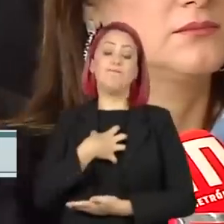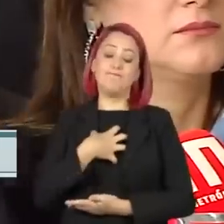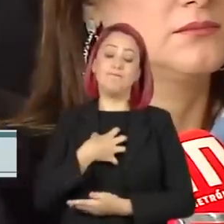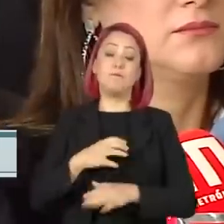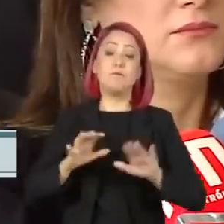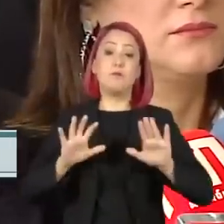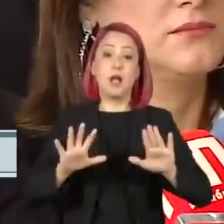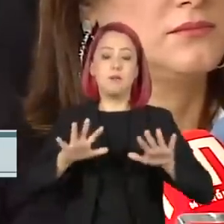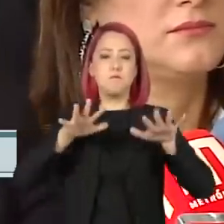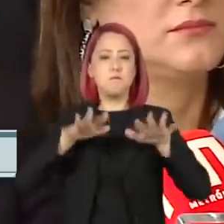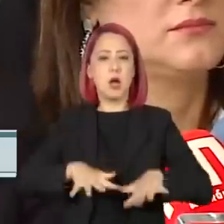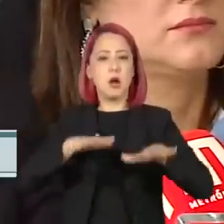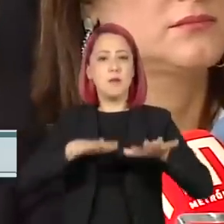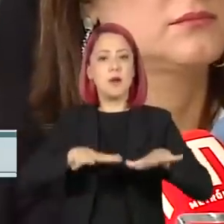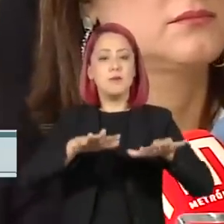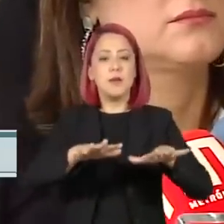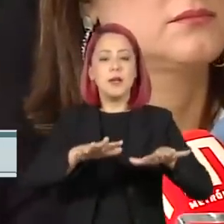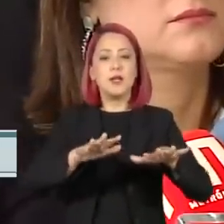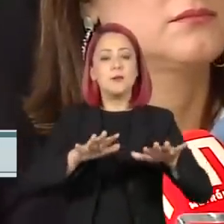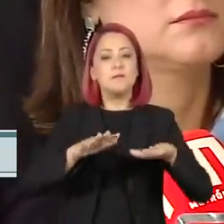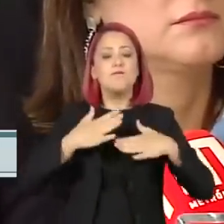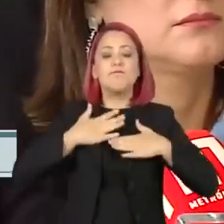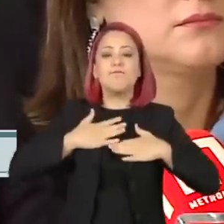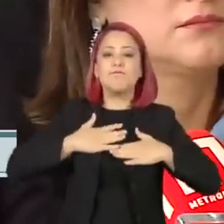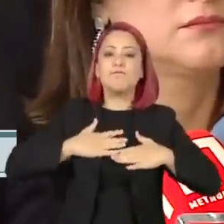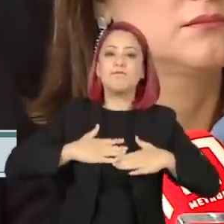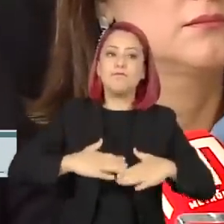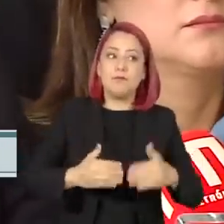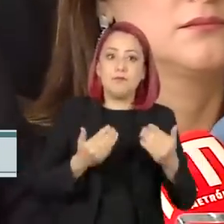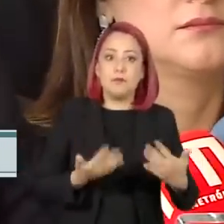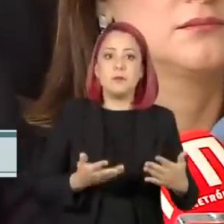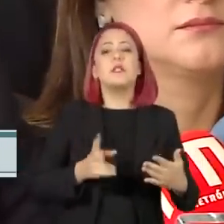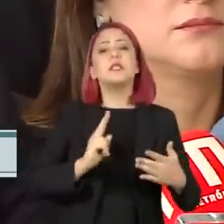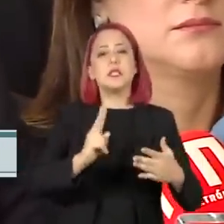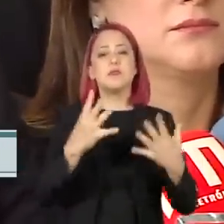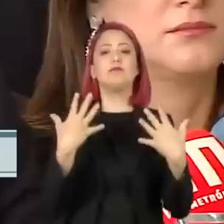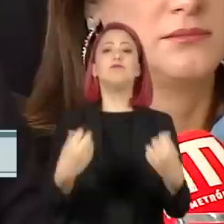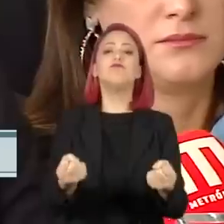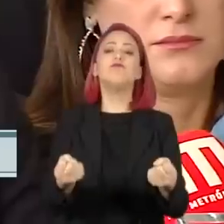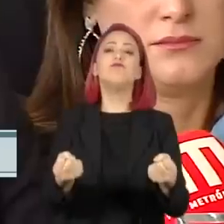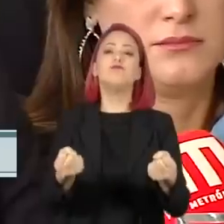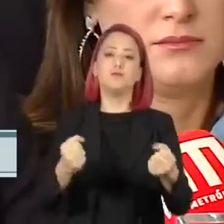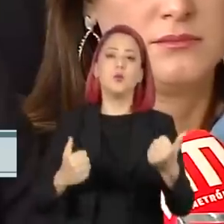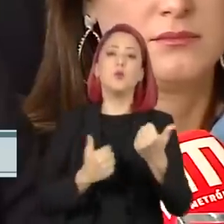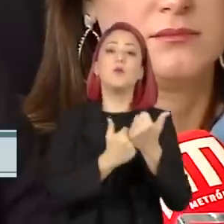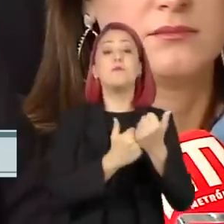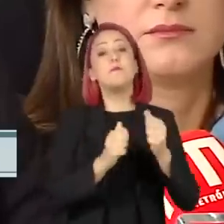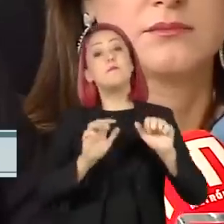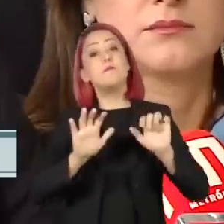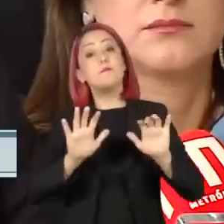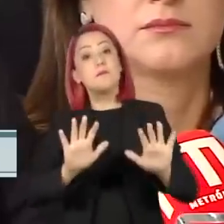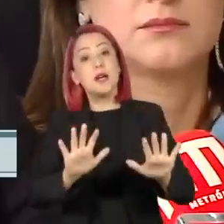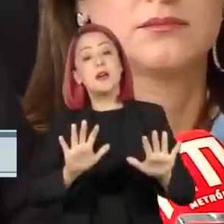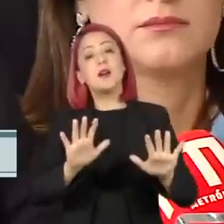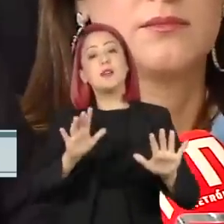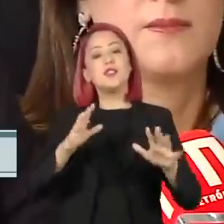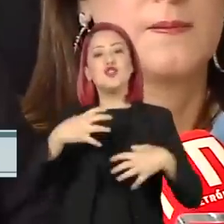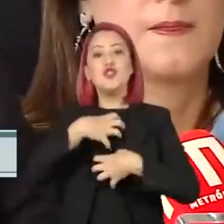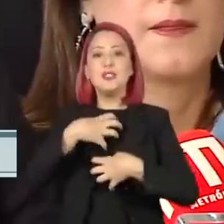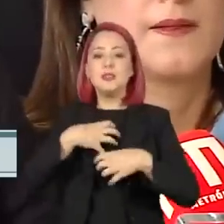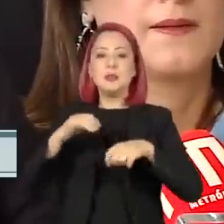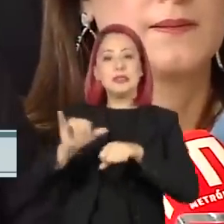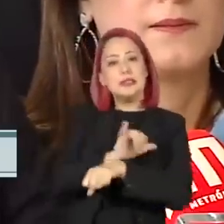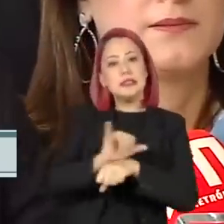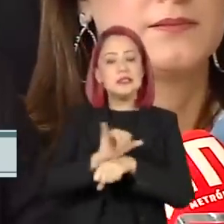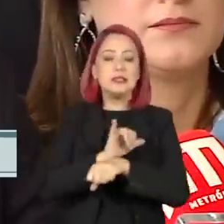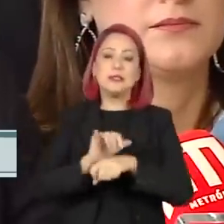As manifestações pacíficas sempre serão bem-vindas, mas os nossos métodos não